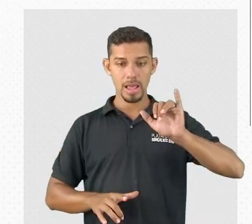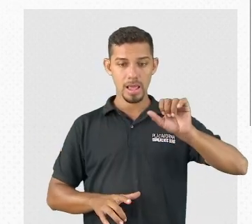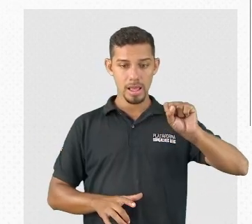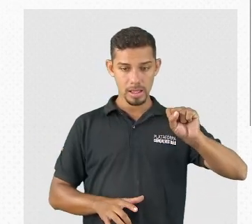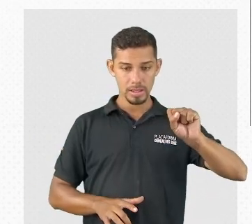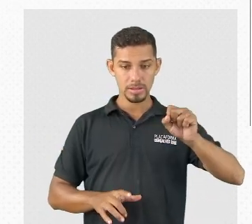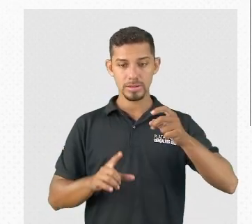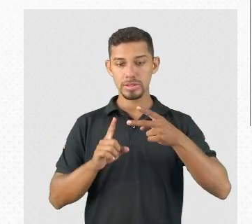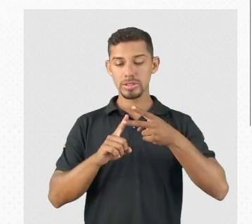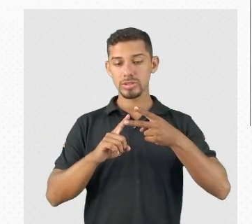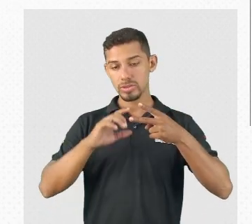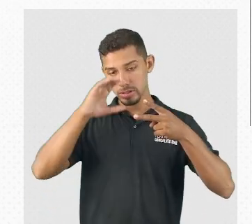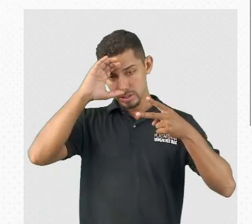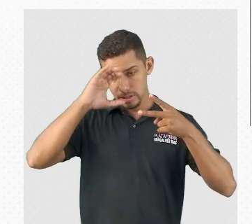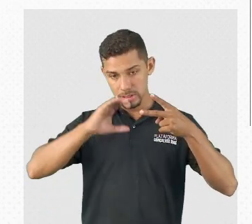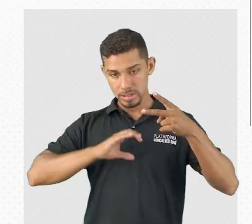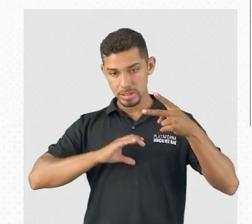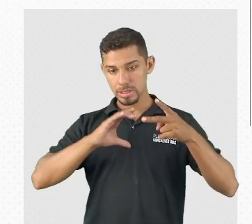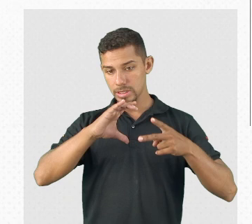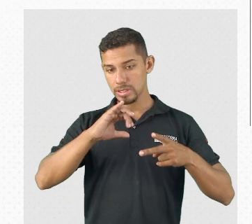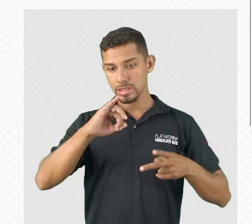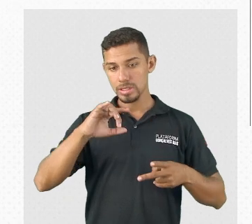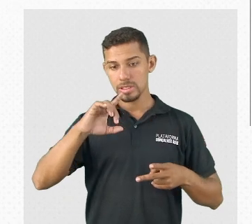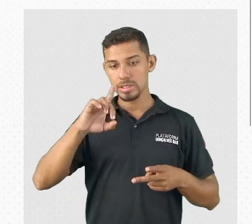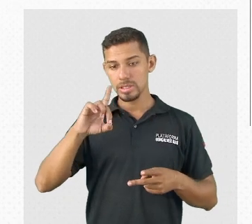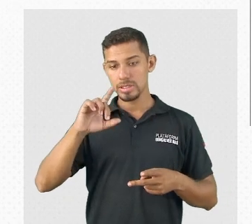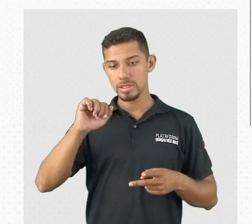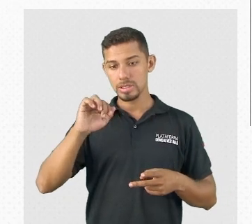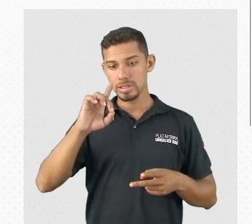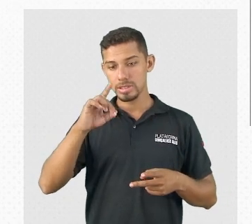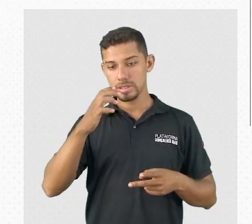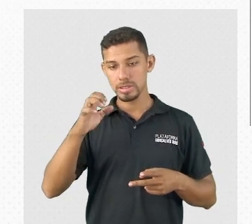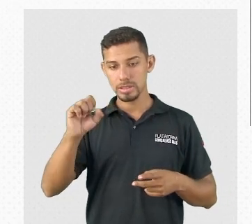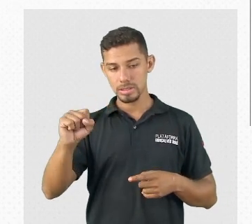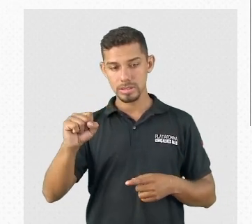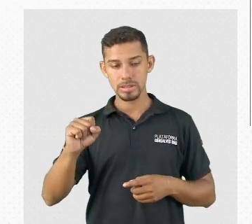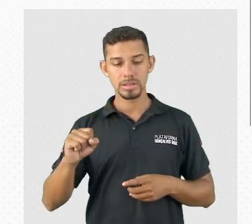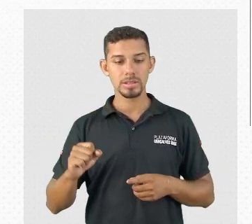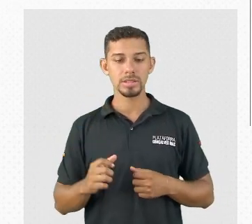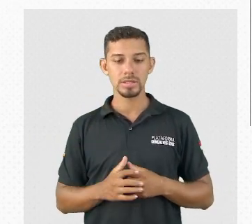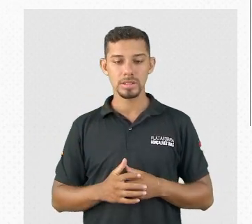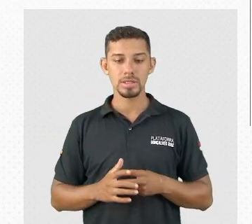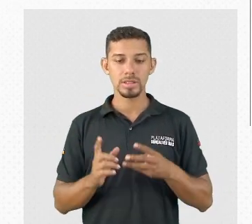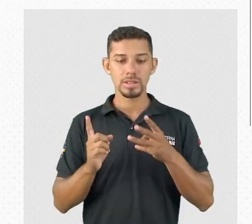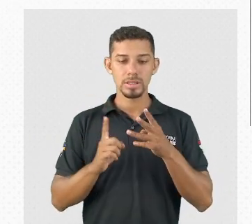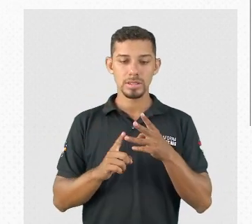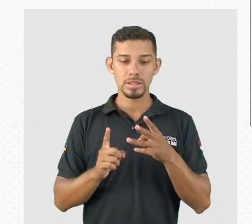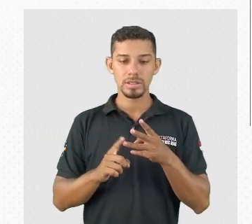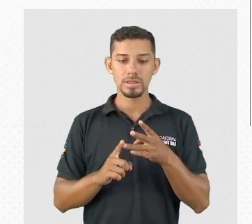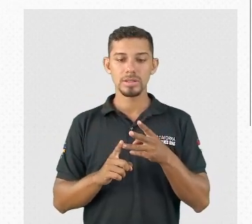dos cidadãos, né, participando e do Estado.